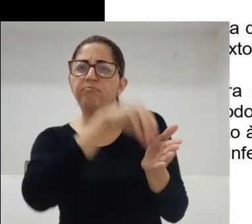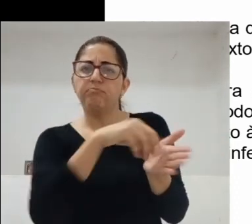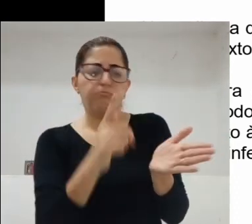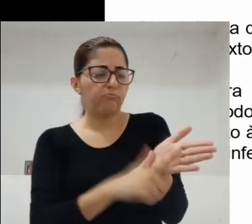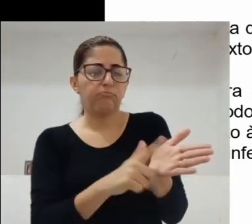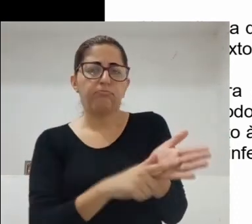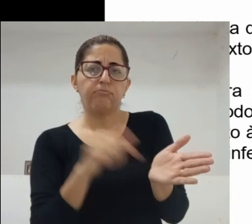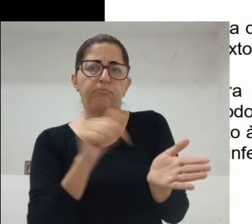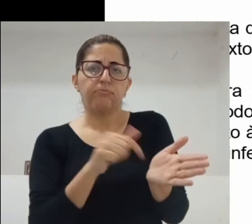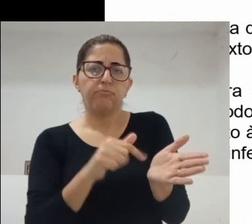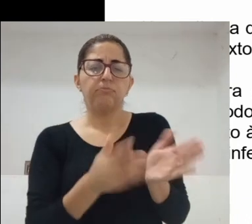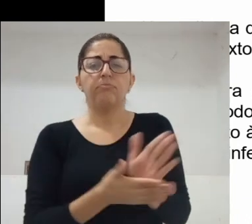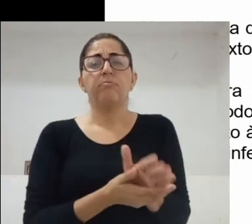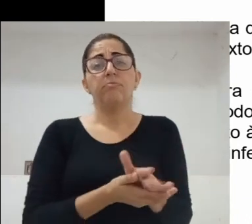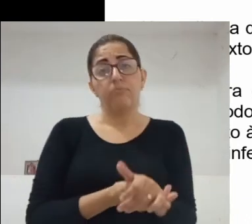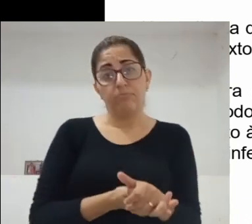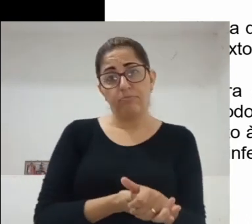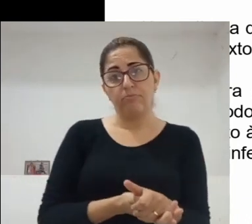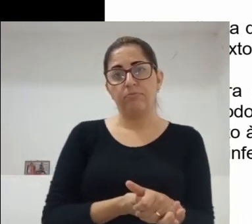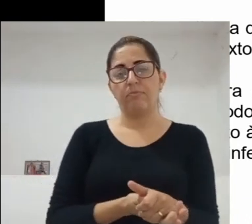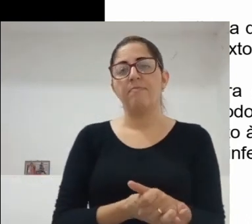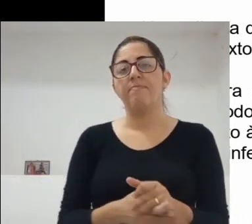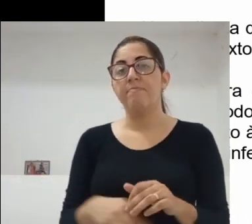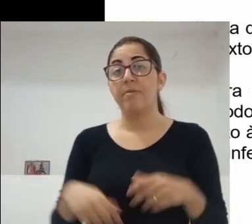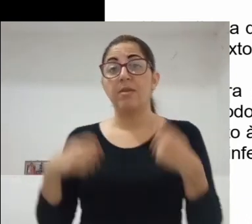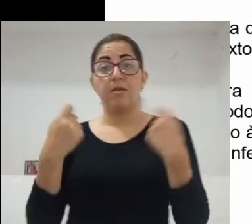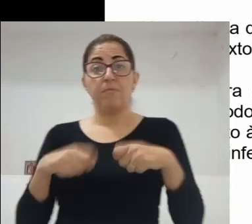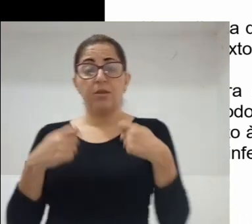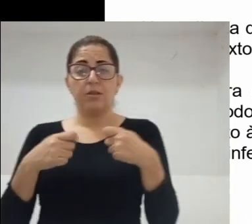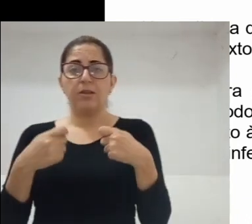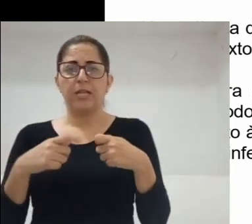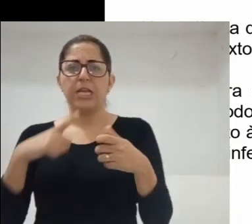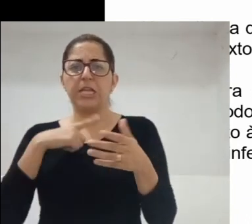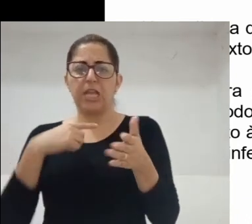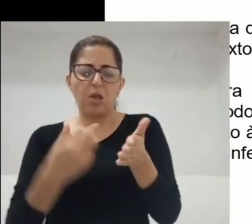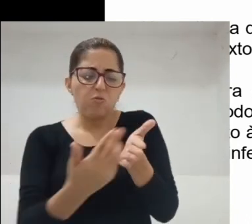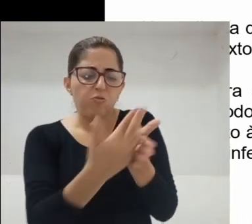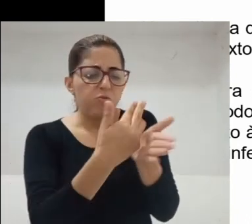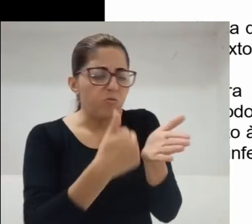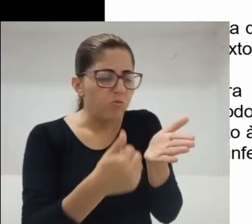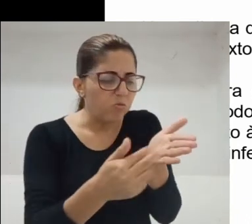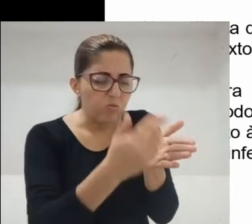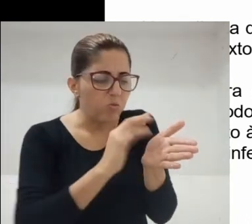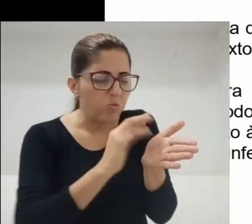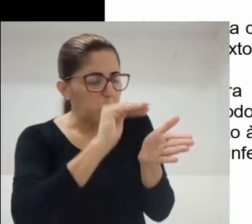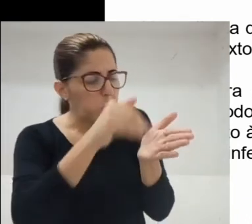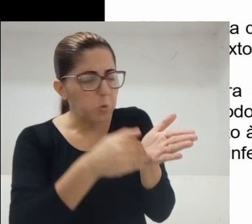a gente vai colocar o nosso desenho, de forma que ele fique mais harmônico dentro dessa folha, né?